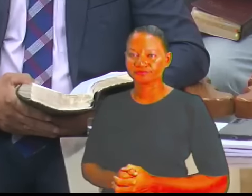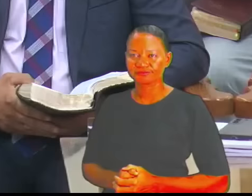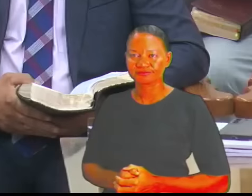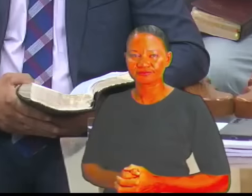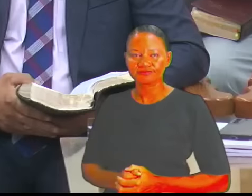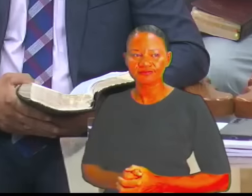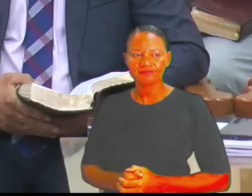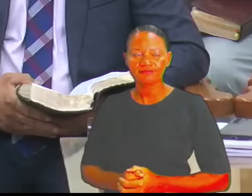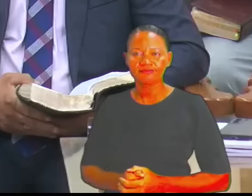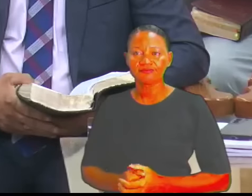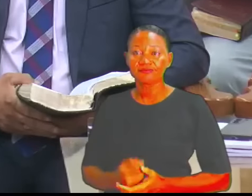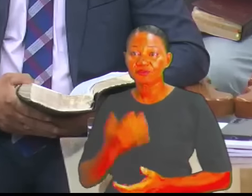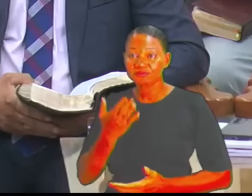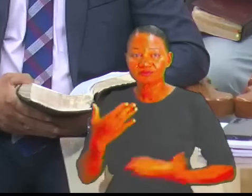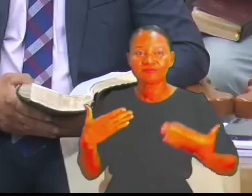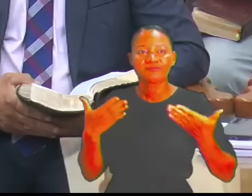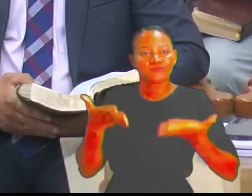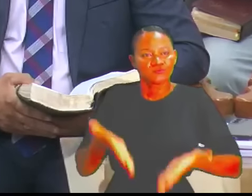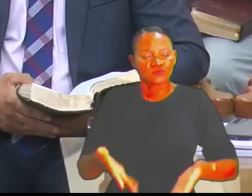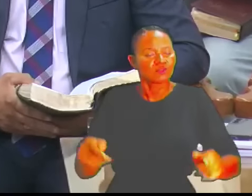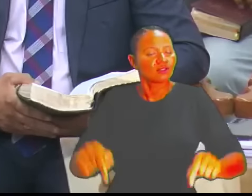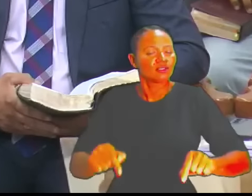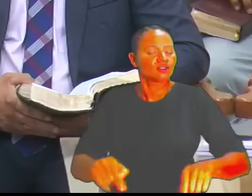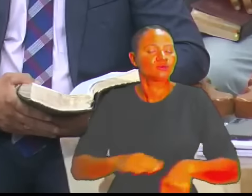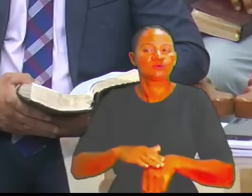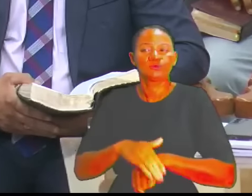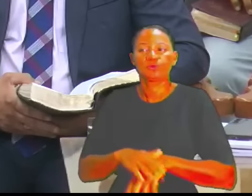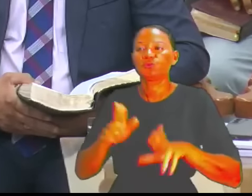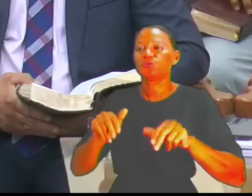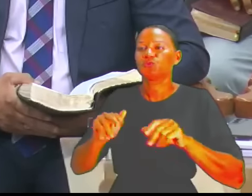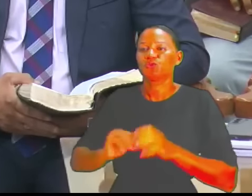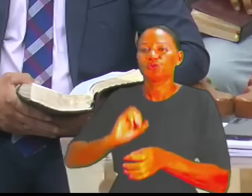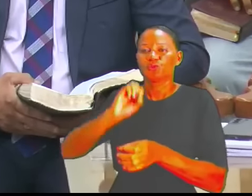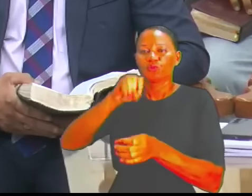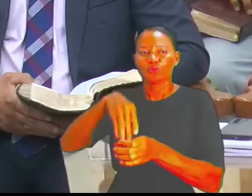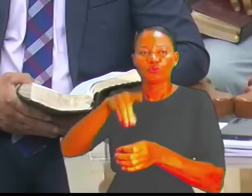Olha você que está aqui nessa noite, que nunca entregou um dízimo.